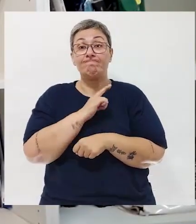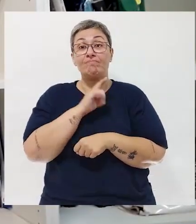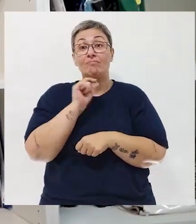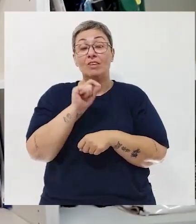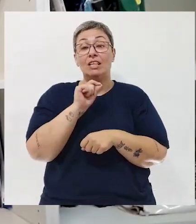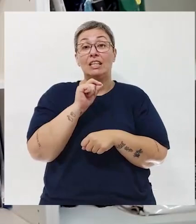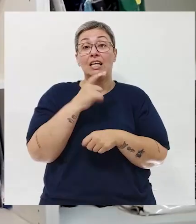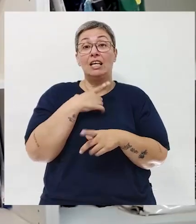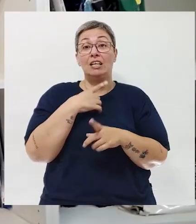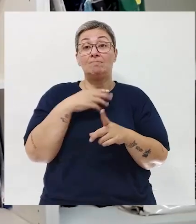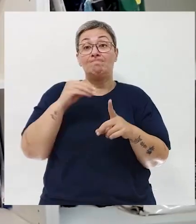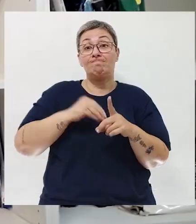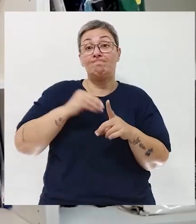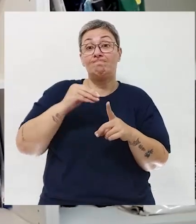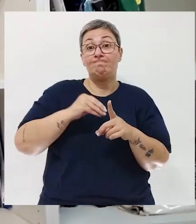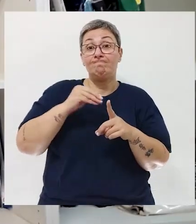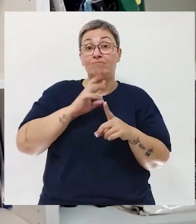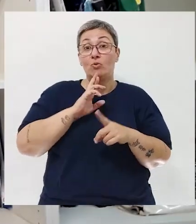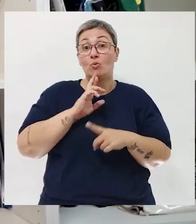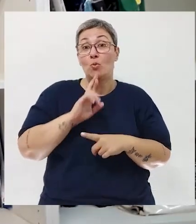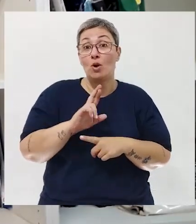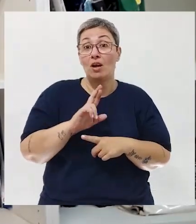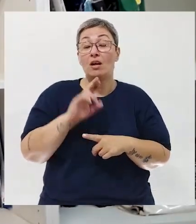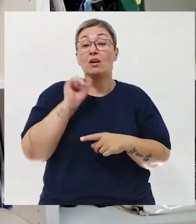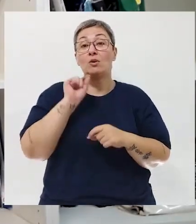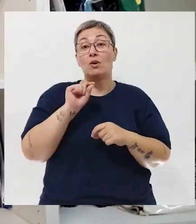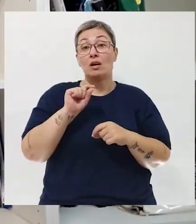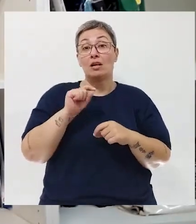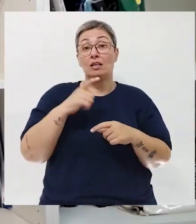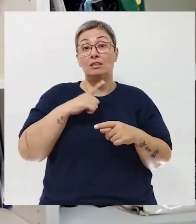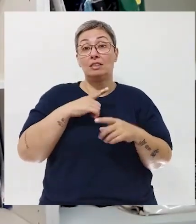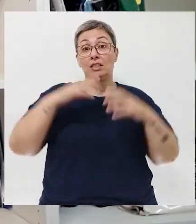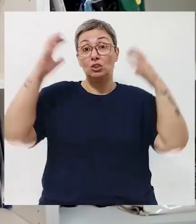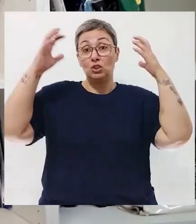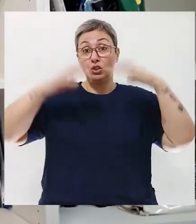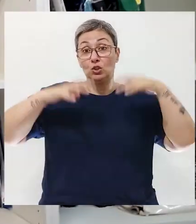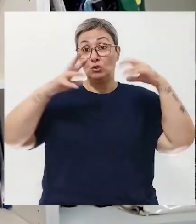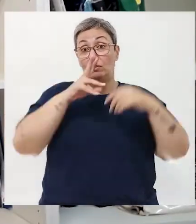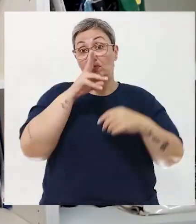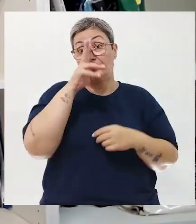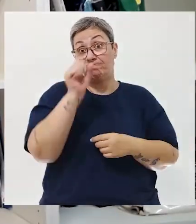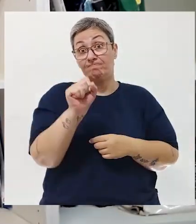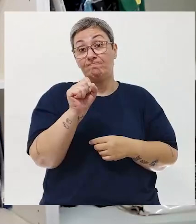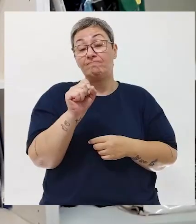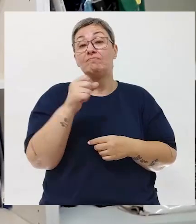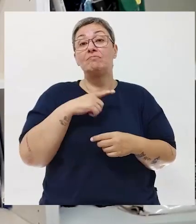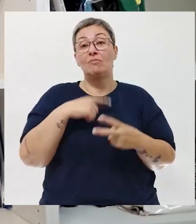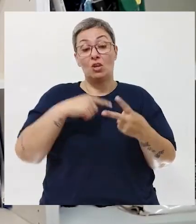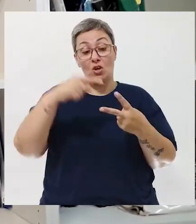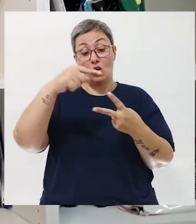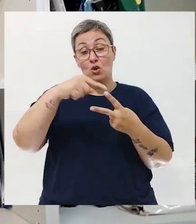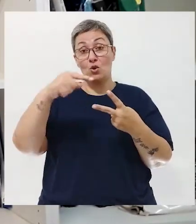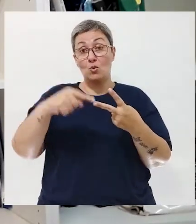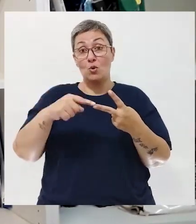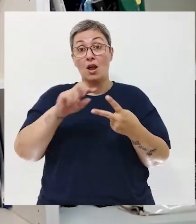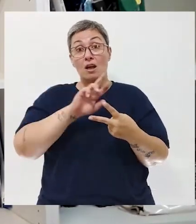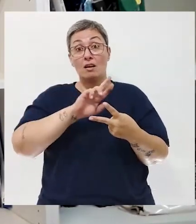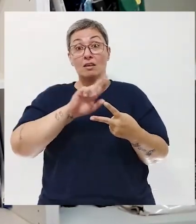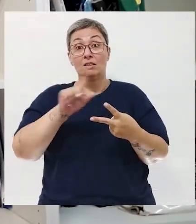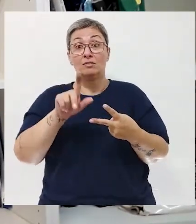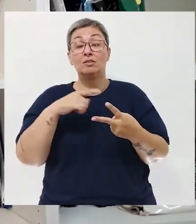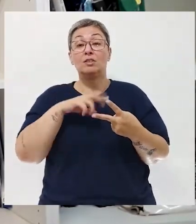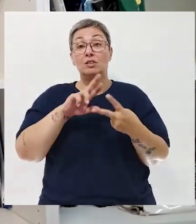a fragilidade da resposta ao excesso da chuva. Dois fenômenos